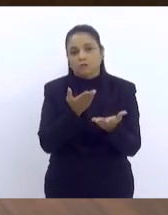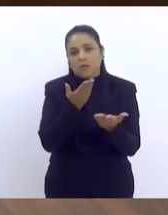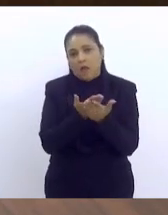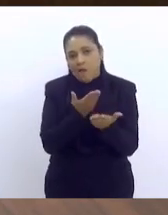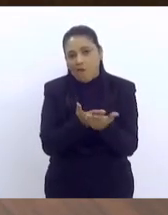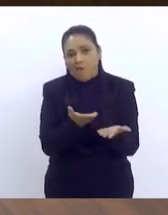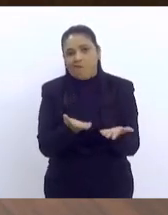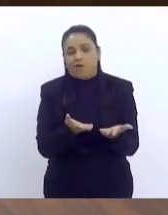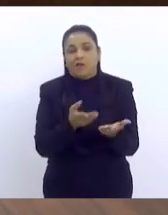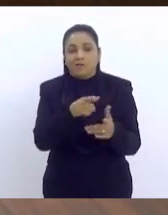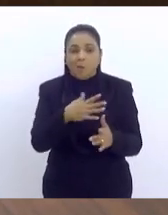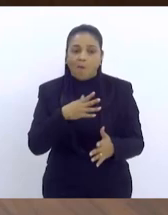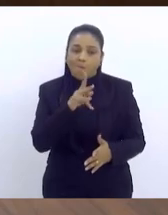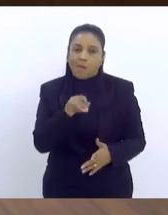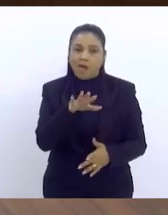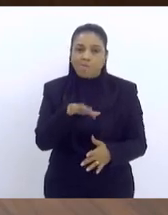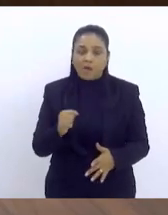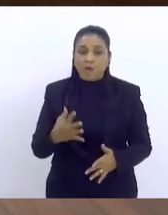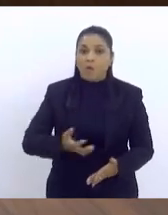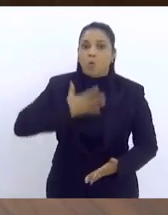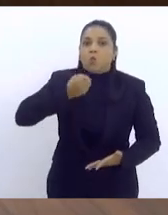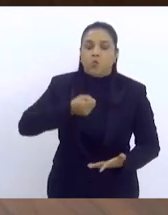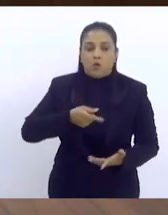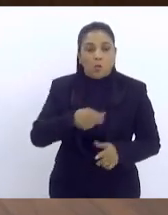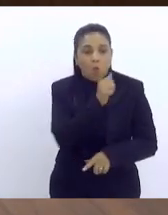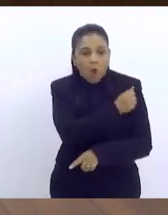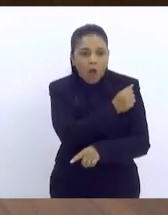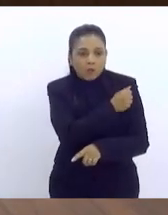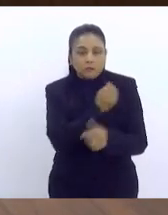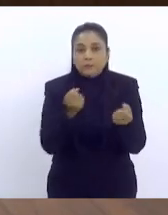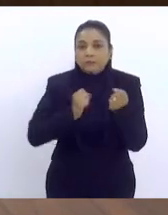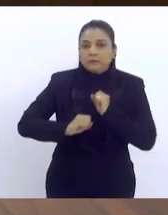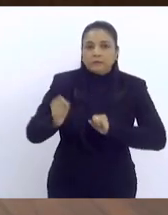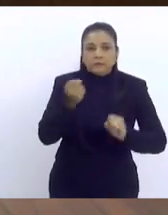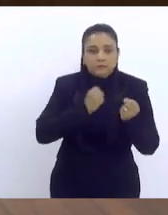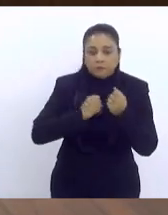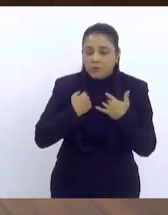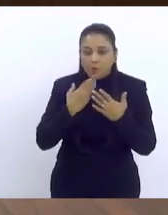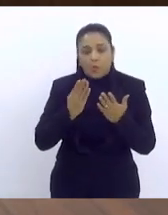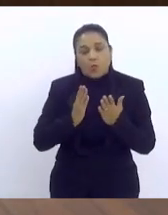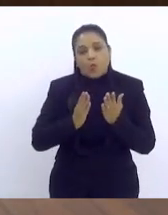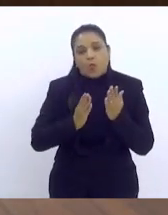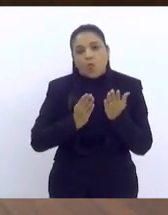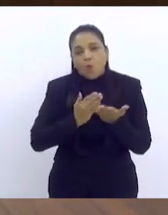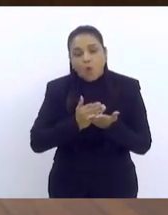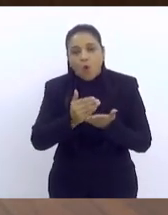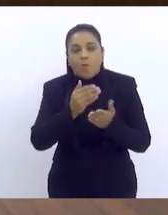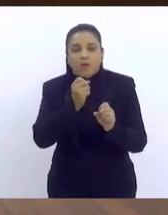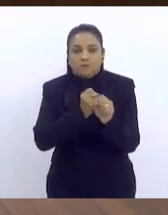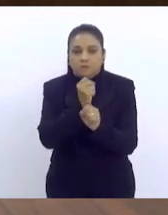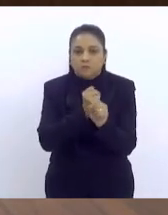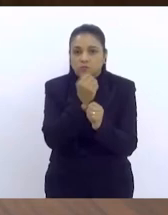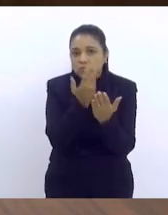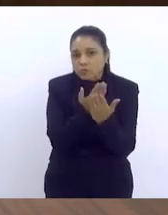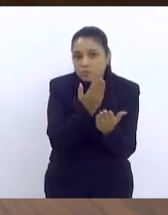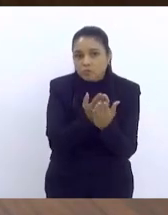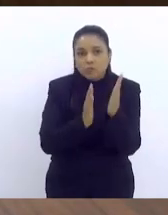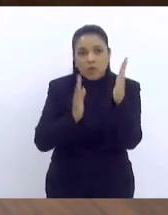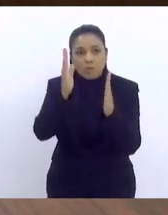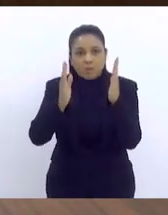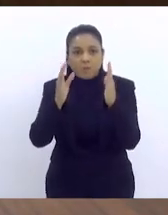os nossos alunos angustiados por não iniciarem um ano letivo junto com toda a unidade da rede